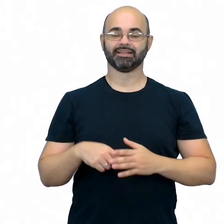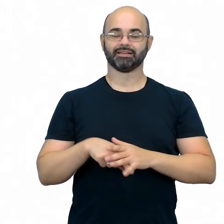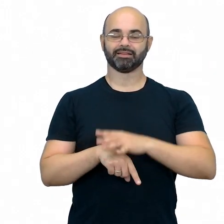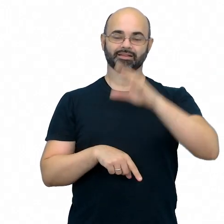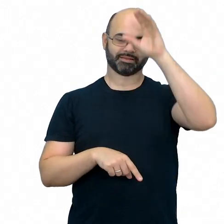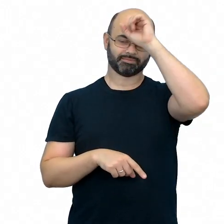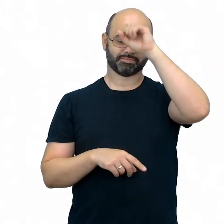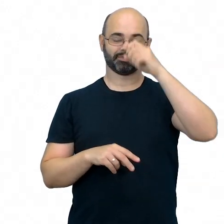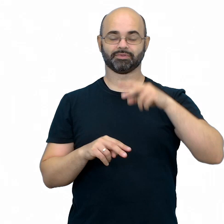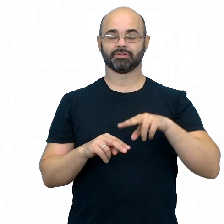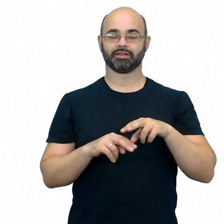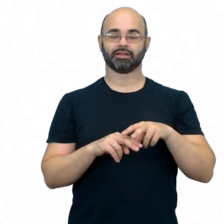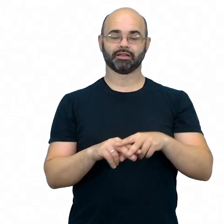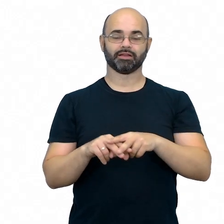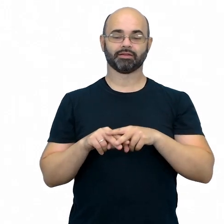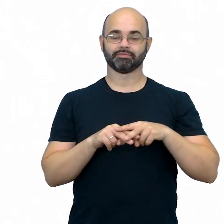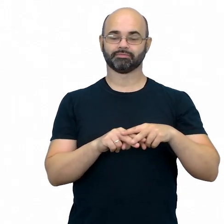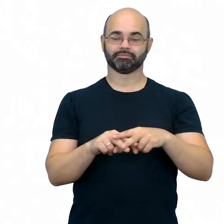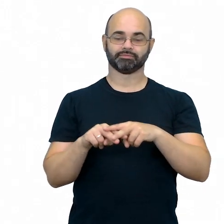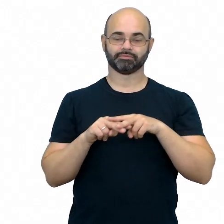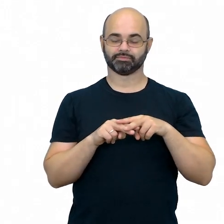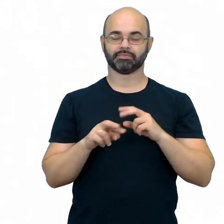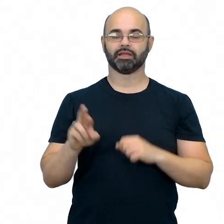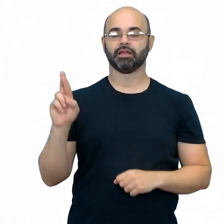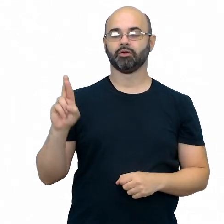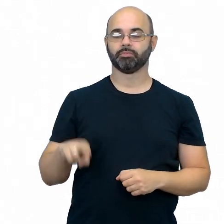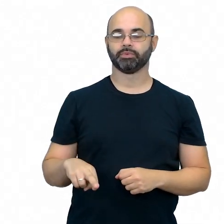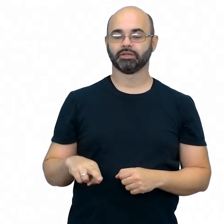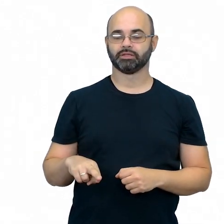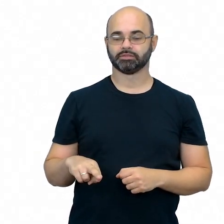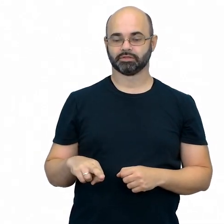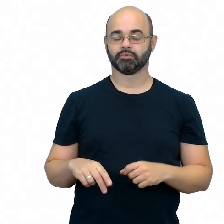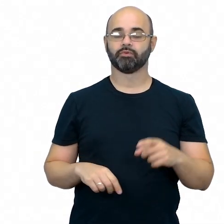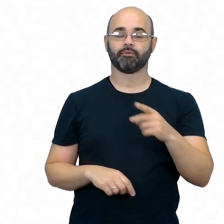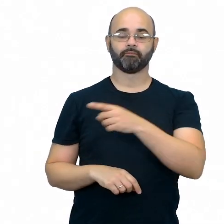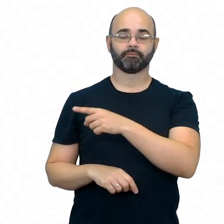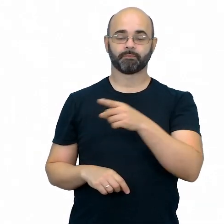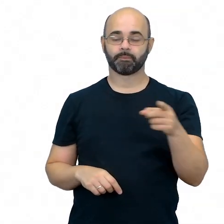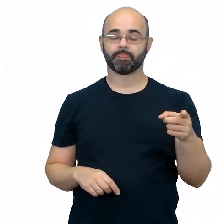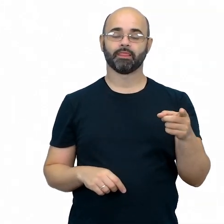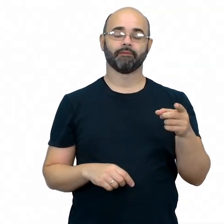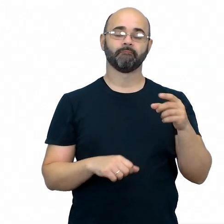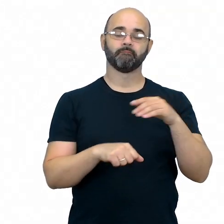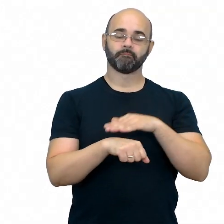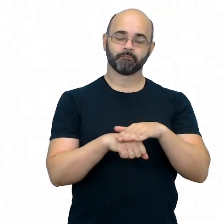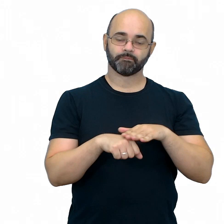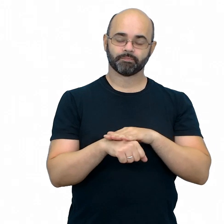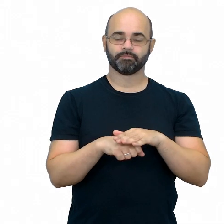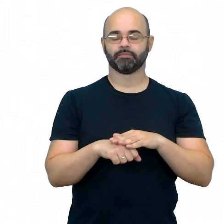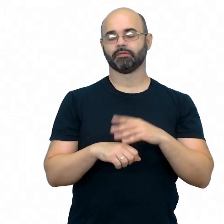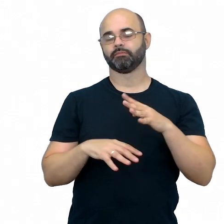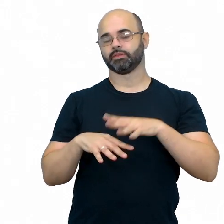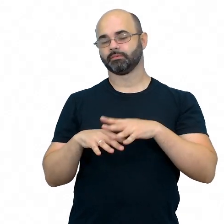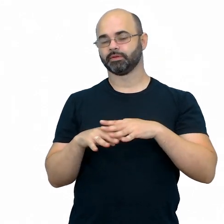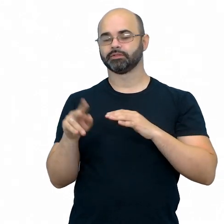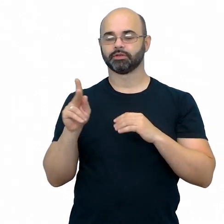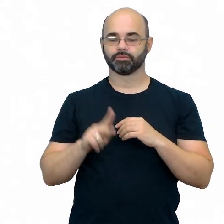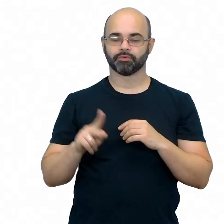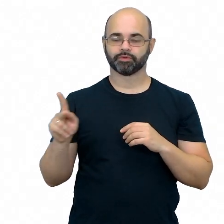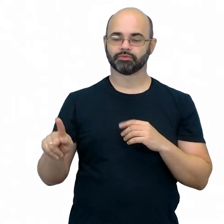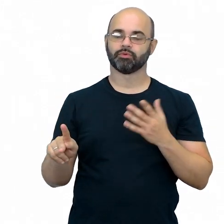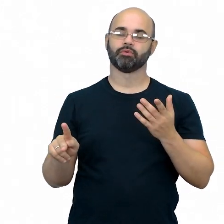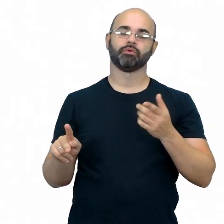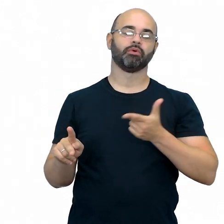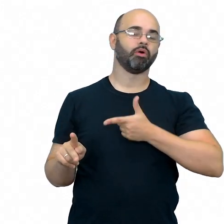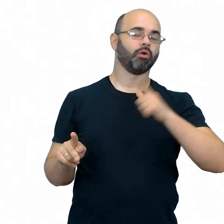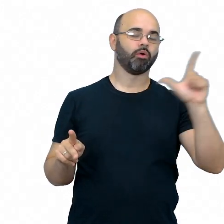É interessante que vocês olhem entre pares, né, que conversem entre os pares, entre os professores de matemática, sobre a importância